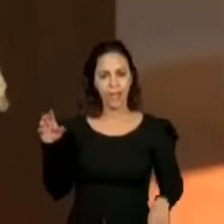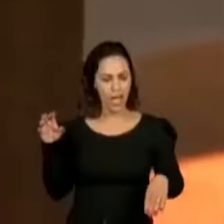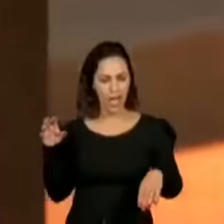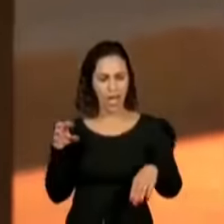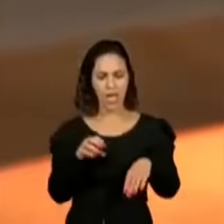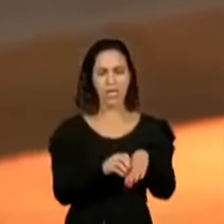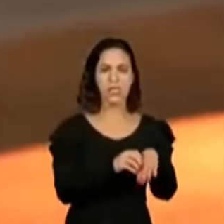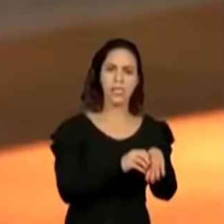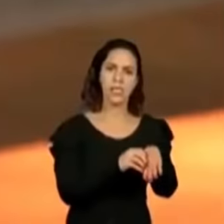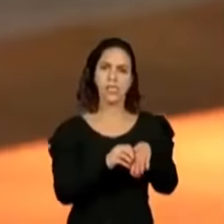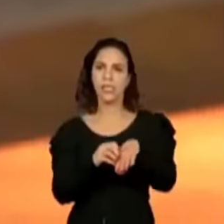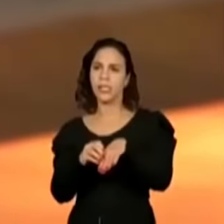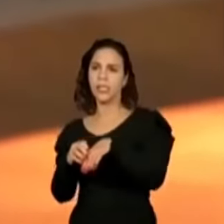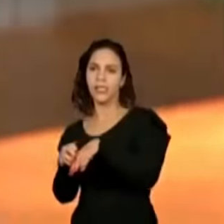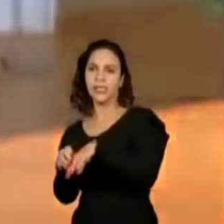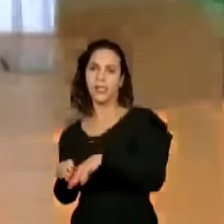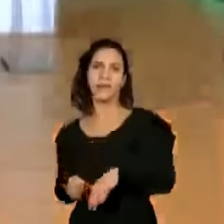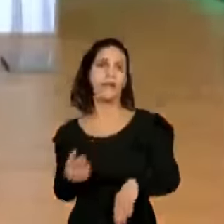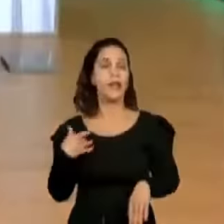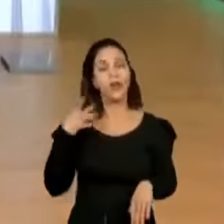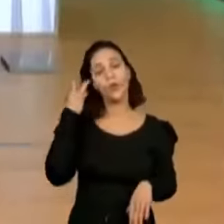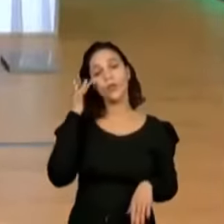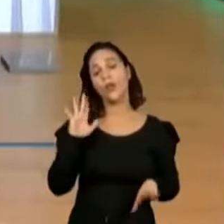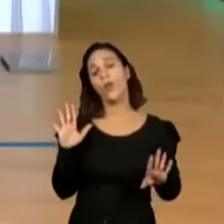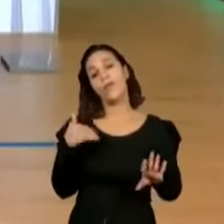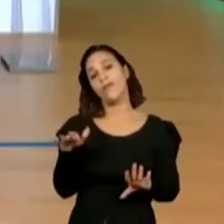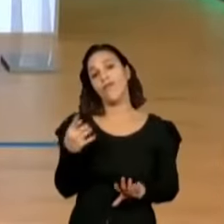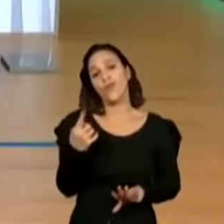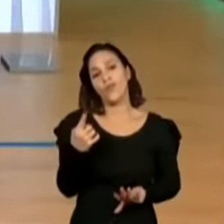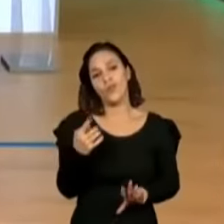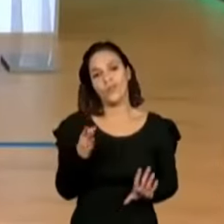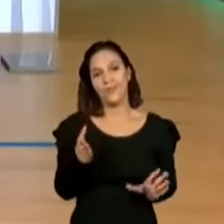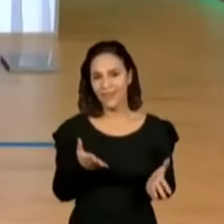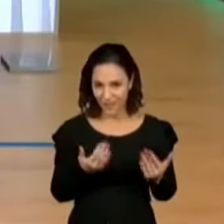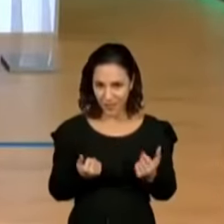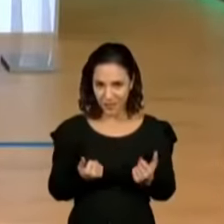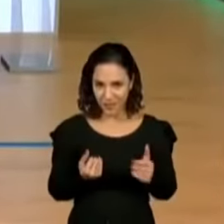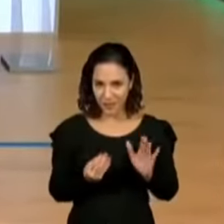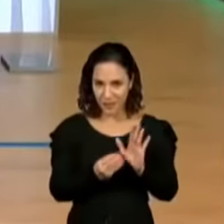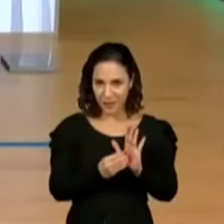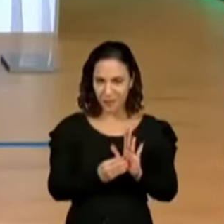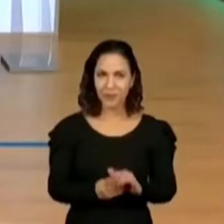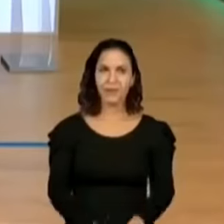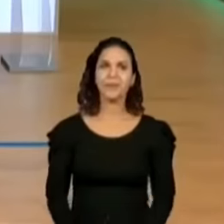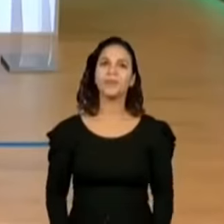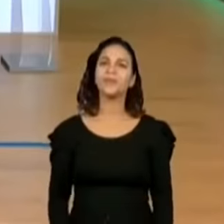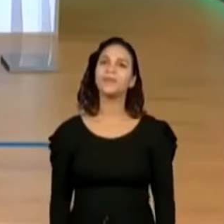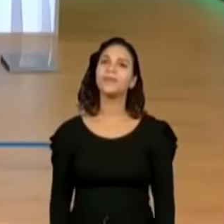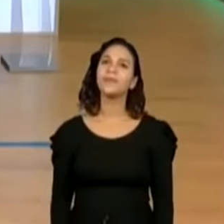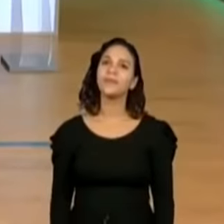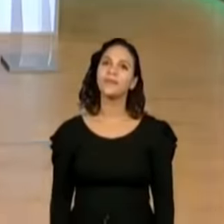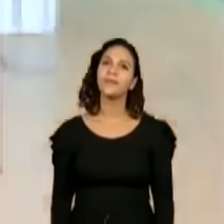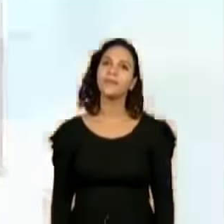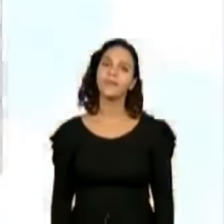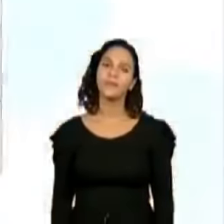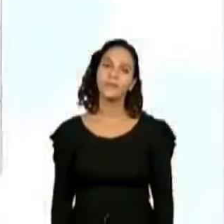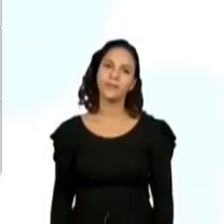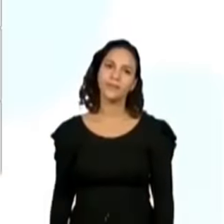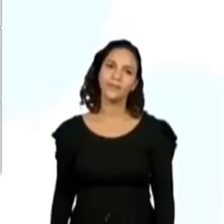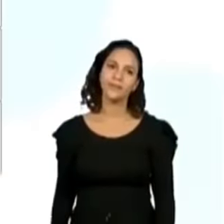levou embora o metacarpo. Não sei qual deles, mas foi um metacarpo. Vamos escrever metacarpo? Vamos lá. Metacarpo.